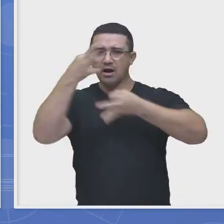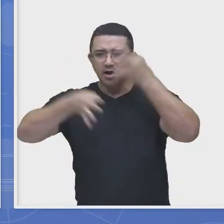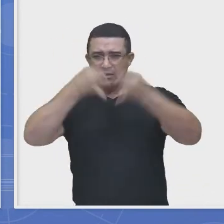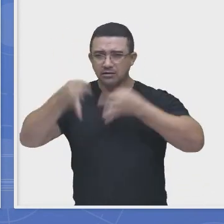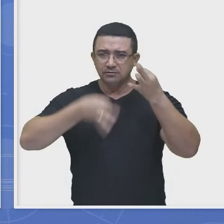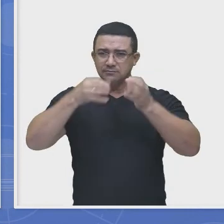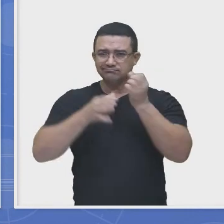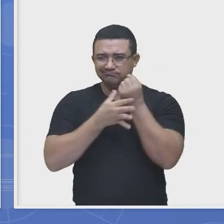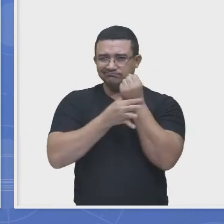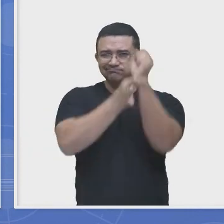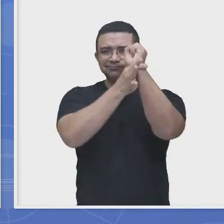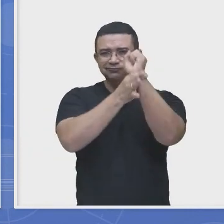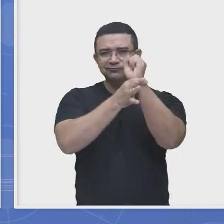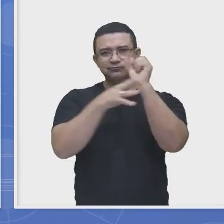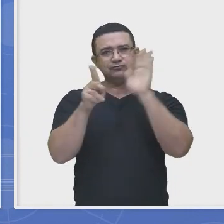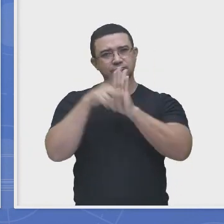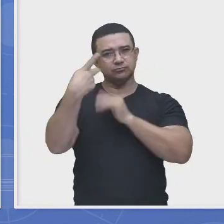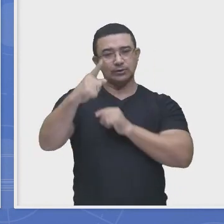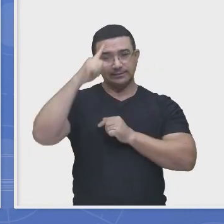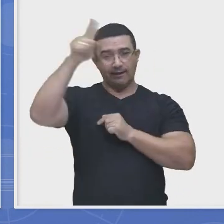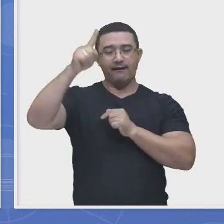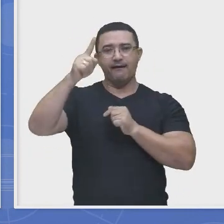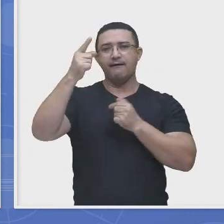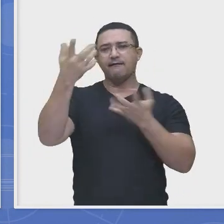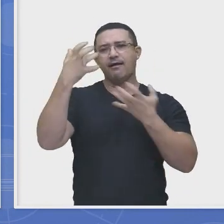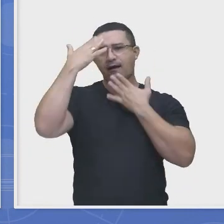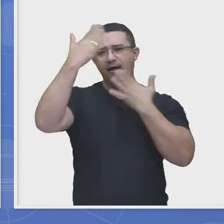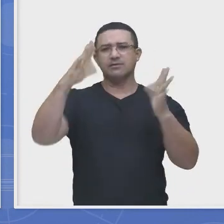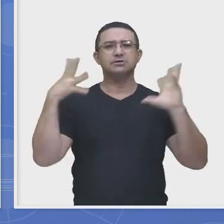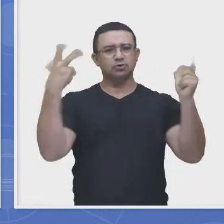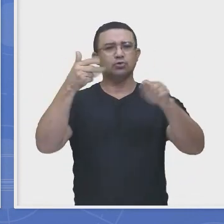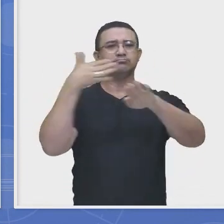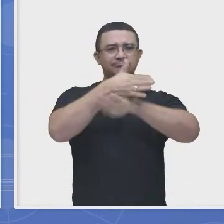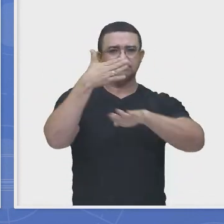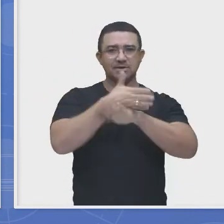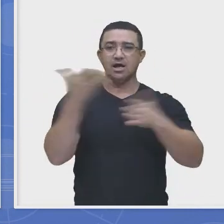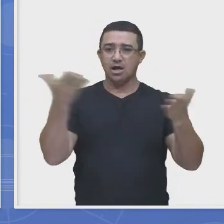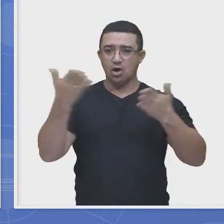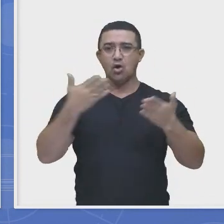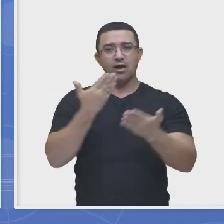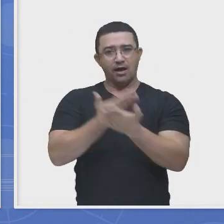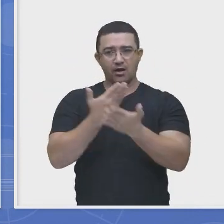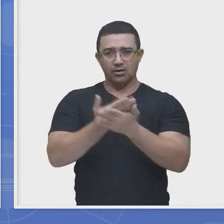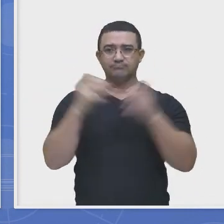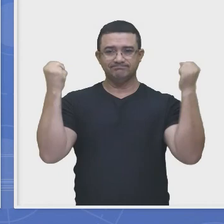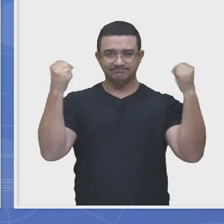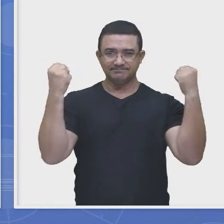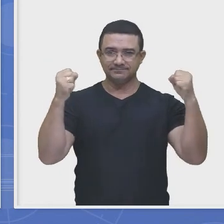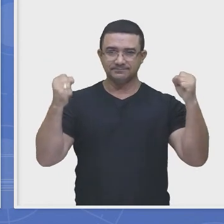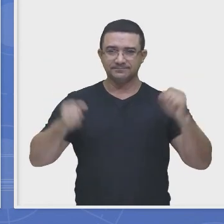defender essa opinião. Ok? Agradeço a participação de todos e agora vocês ficam com a aula de Educação Física.